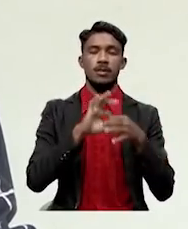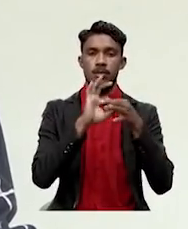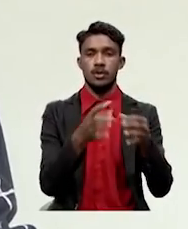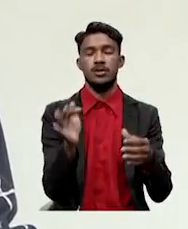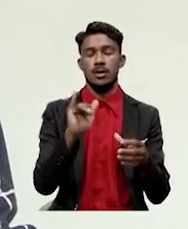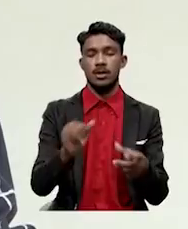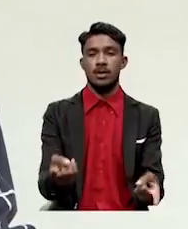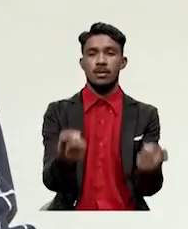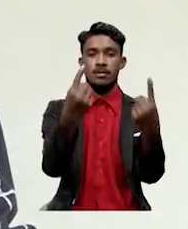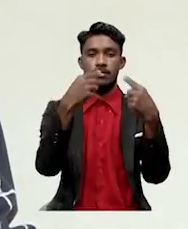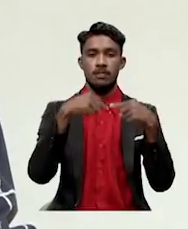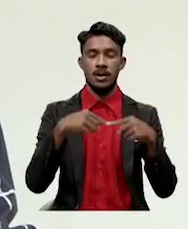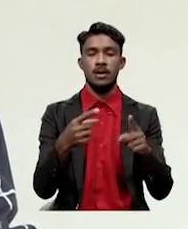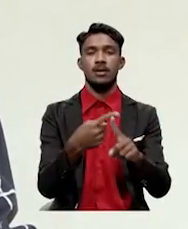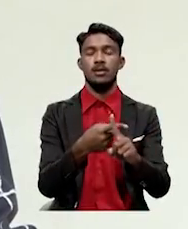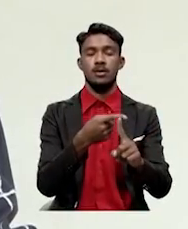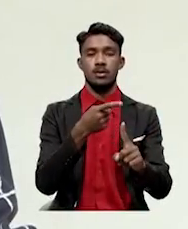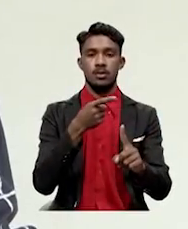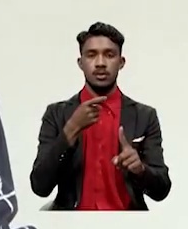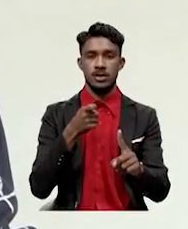mai Rusi